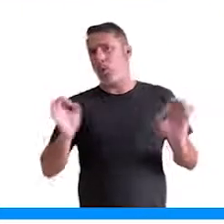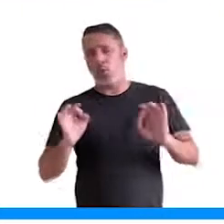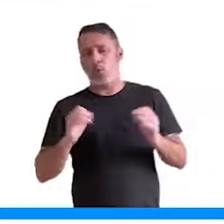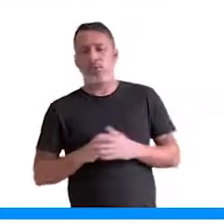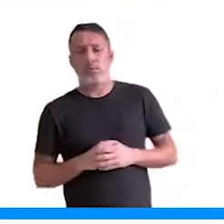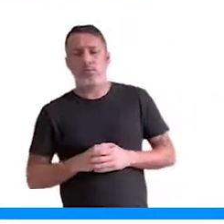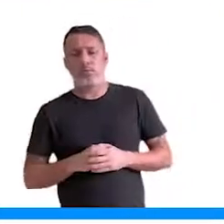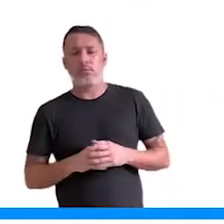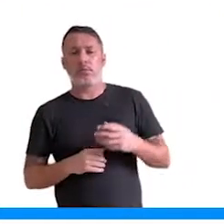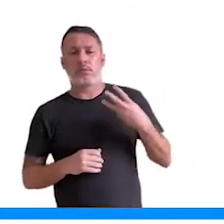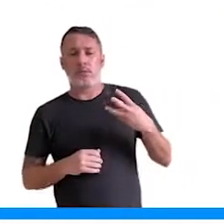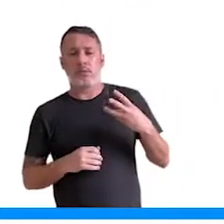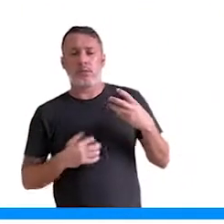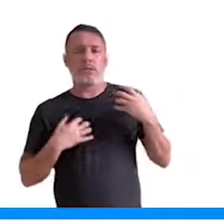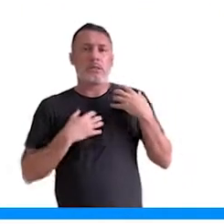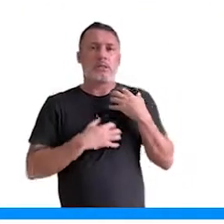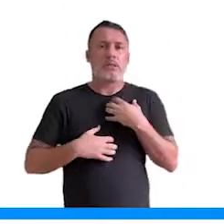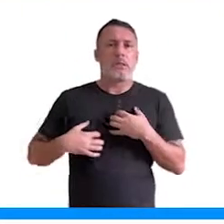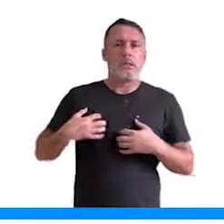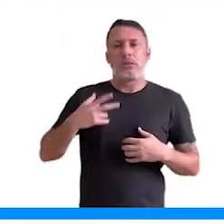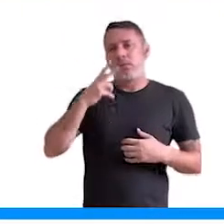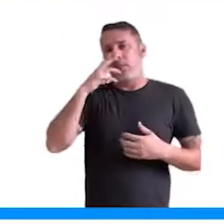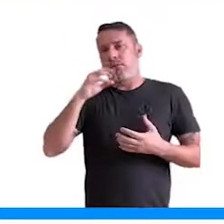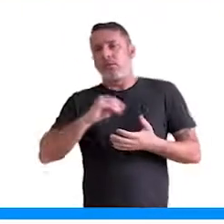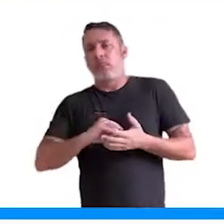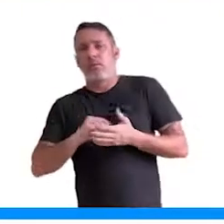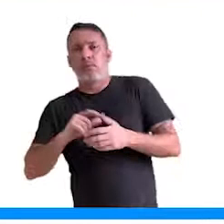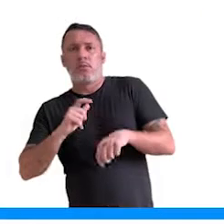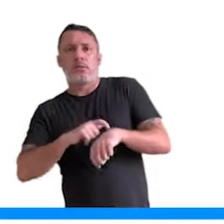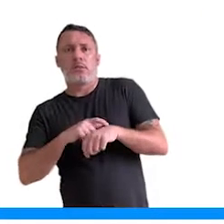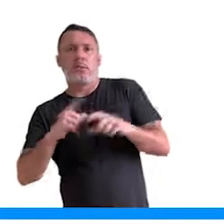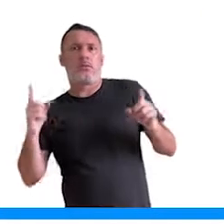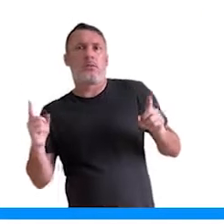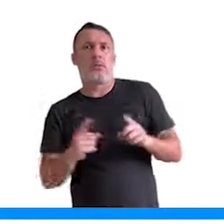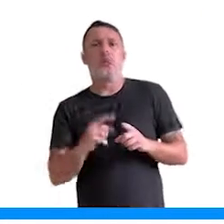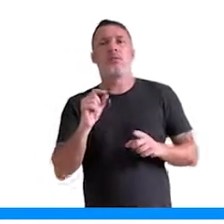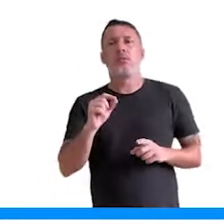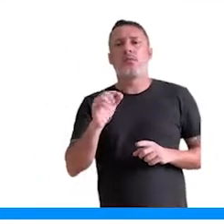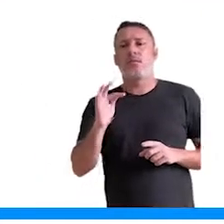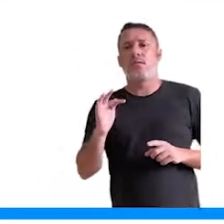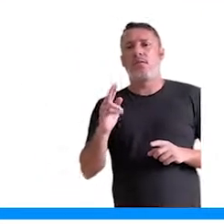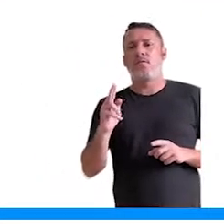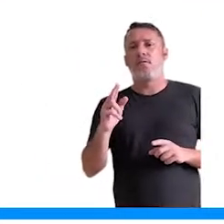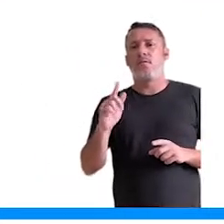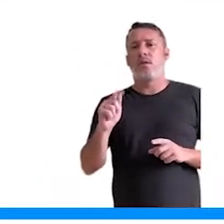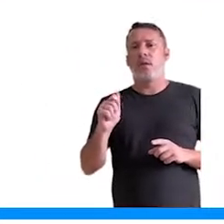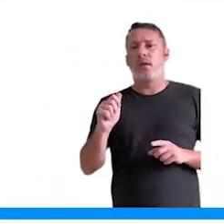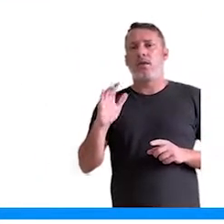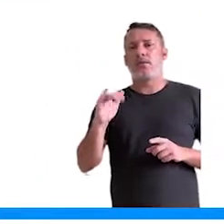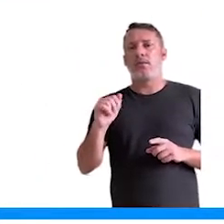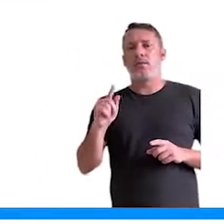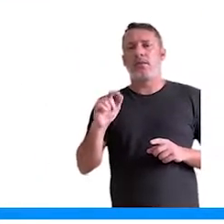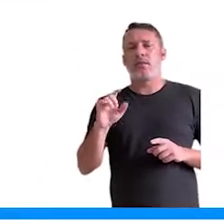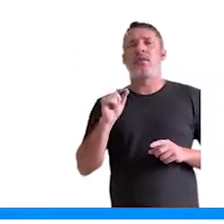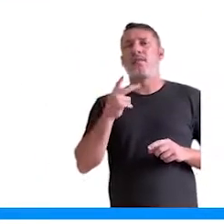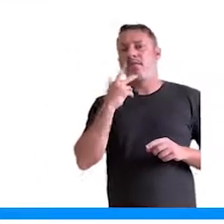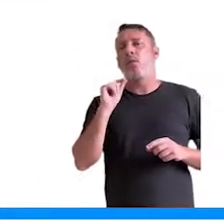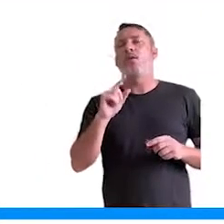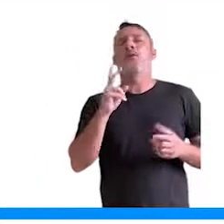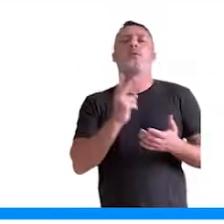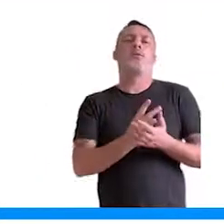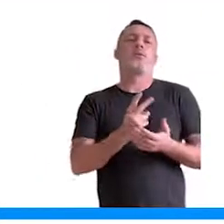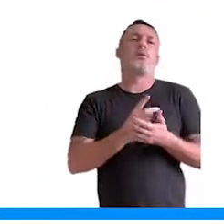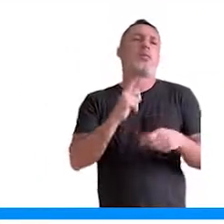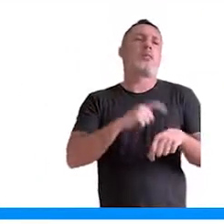passou. Angústia provocada pela fugacidade do tempo? Não, pode ser, porque ela está falando o tempo todo aí que